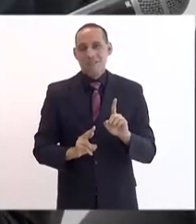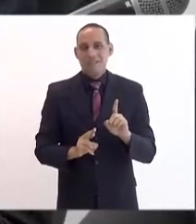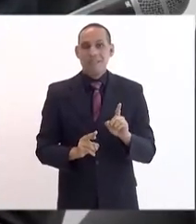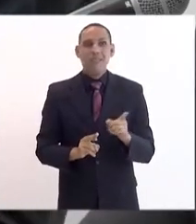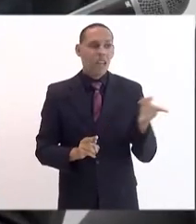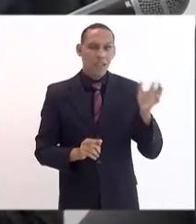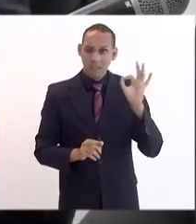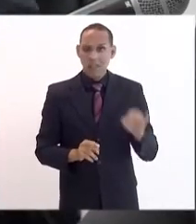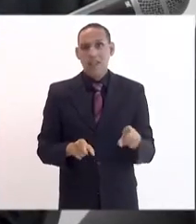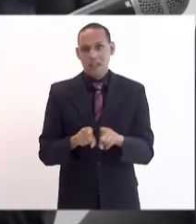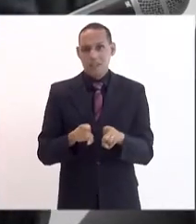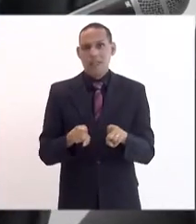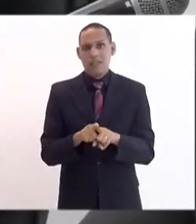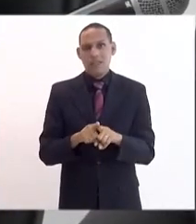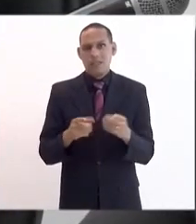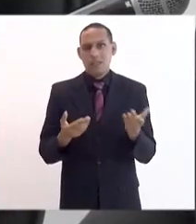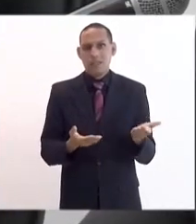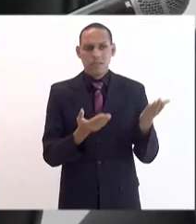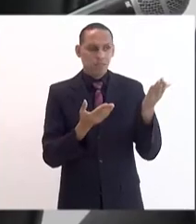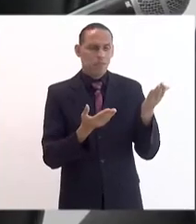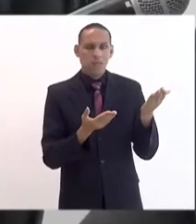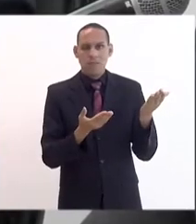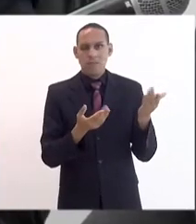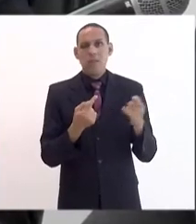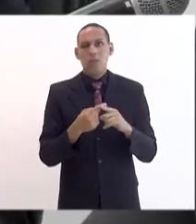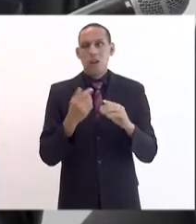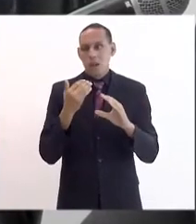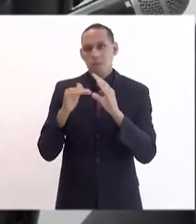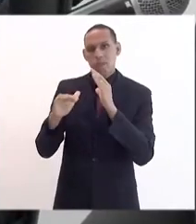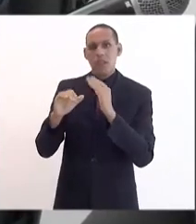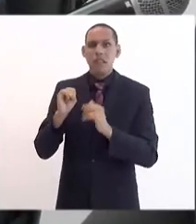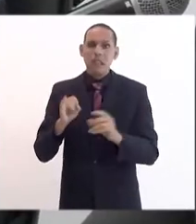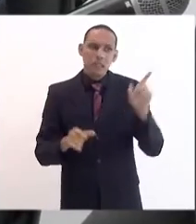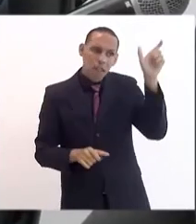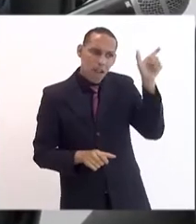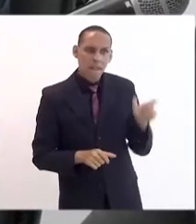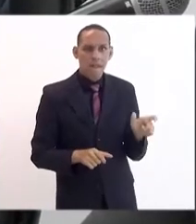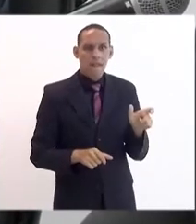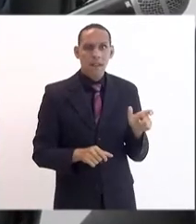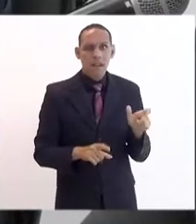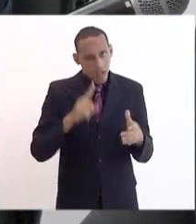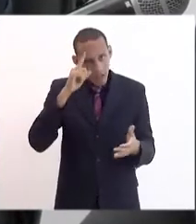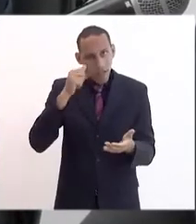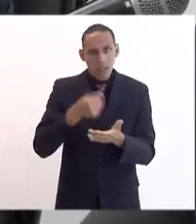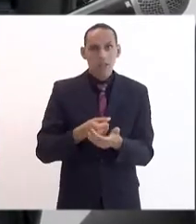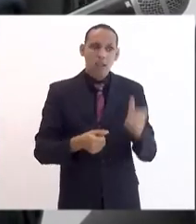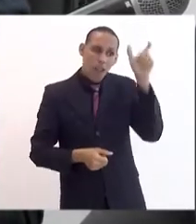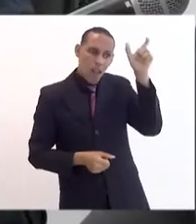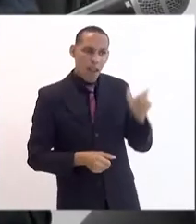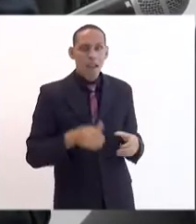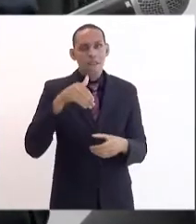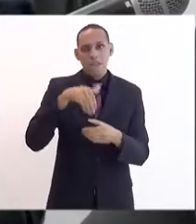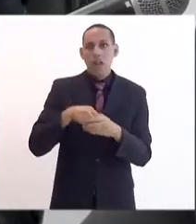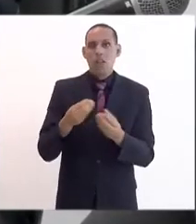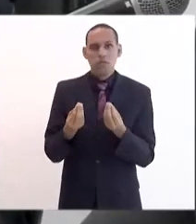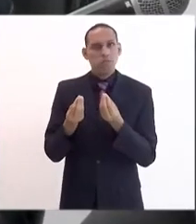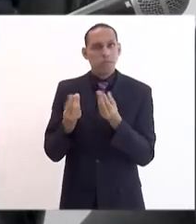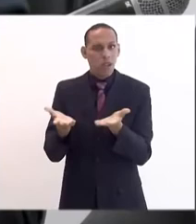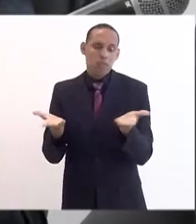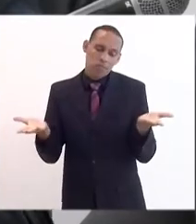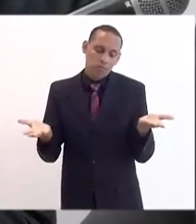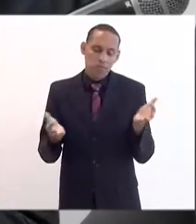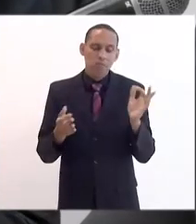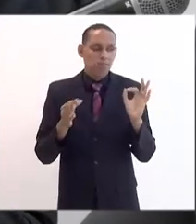tem razão também, assiste razão, quando ele faz o encaminhamento. Se ele foi designado para dar o voto, ele assim o fez.